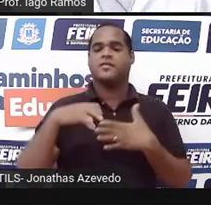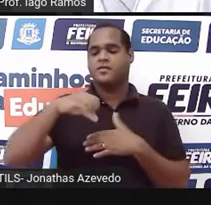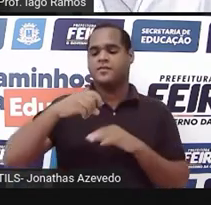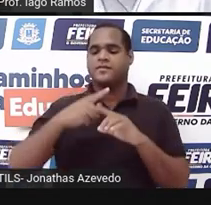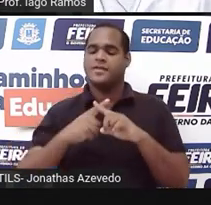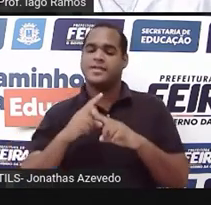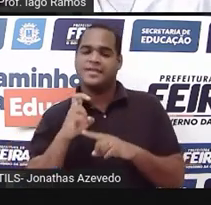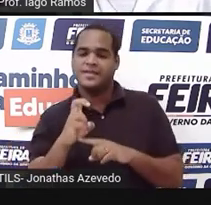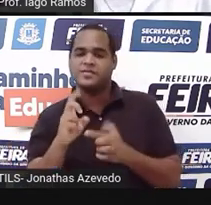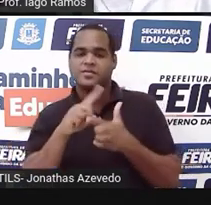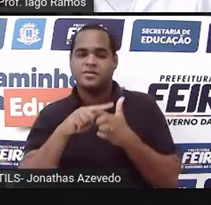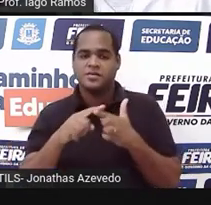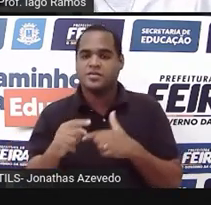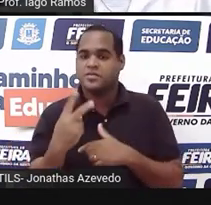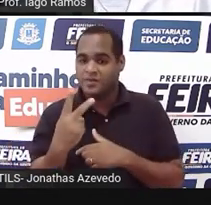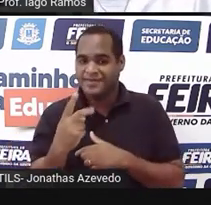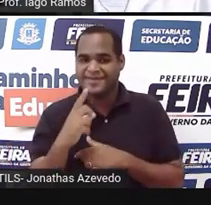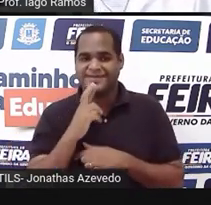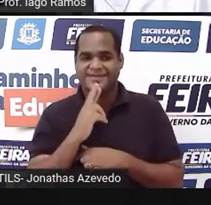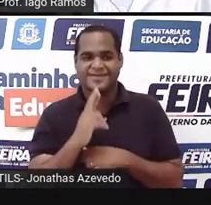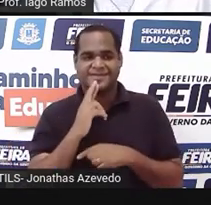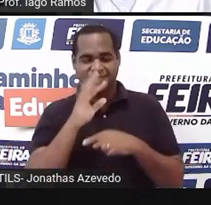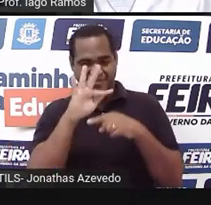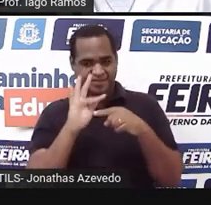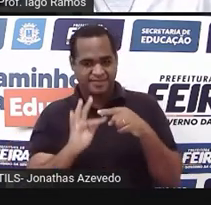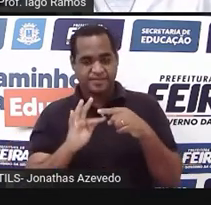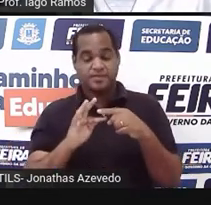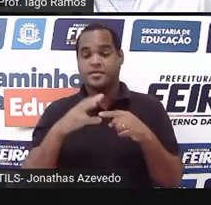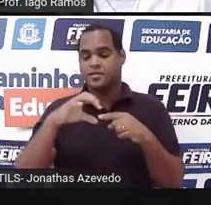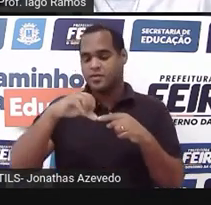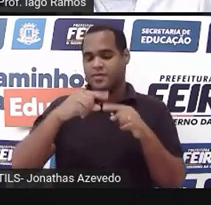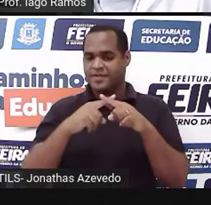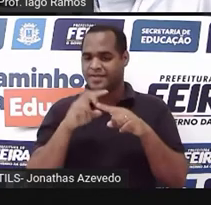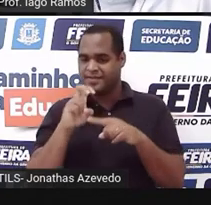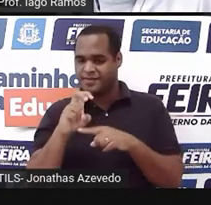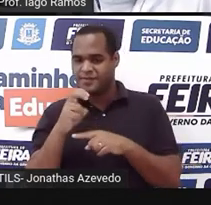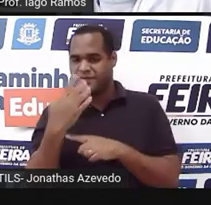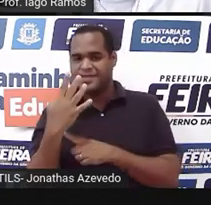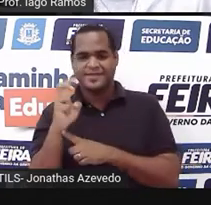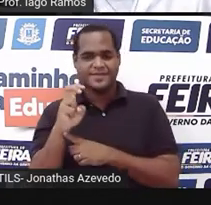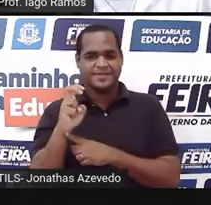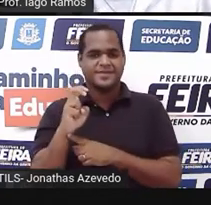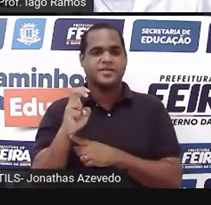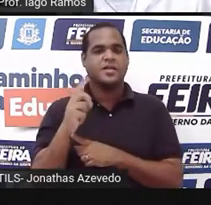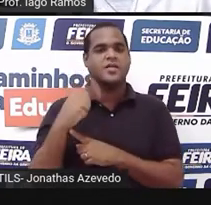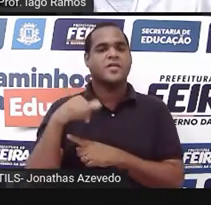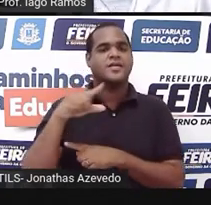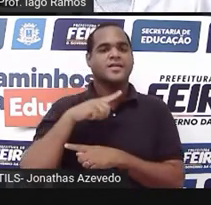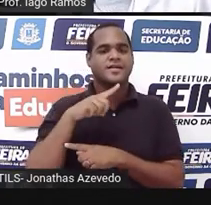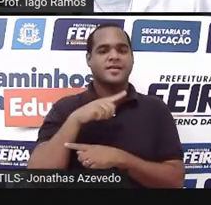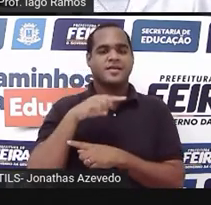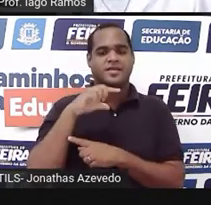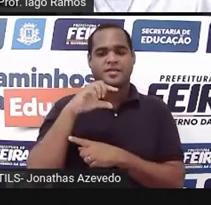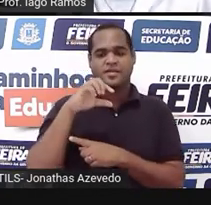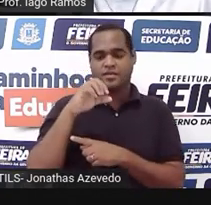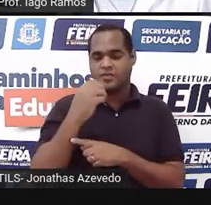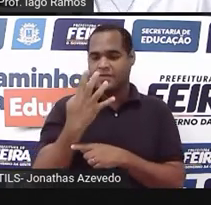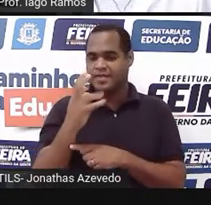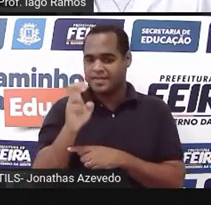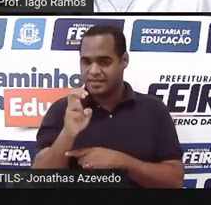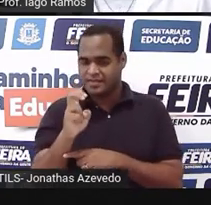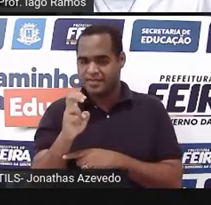vezes a 5 / 2 na forma de fração nome X5 45 e a gente vai fazer 45